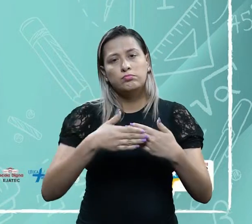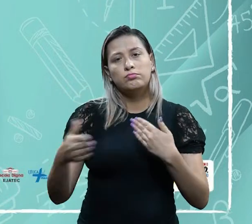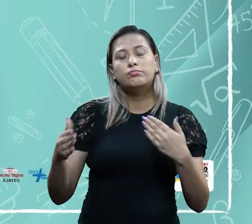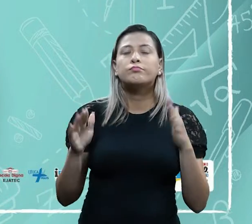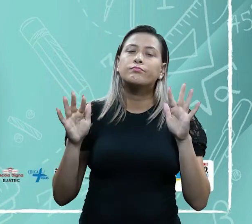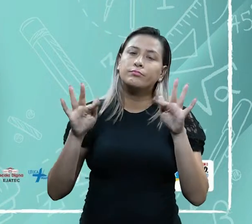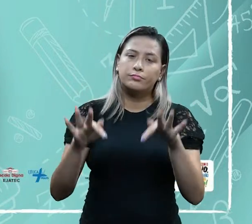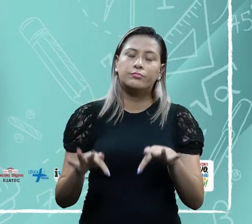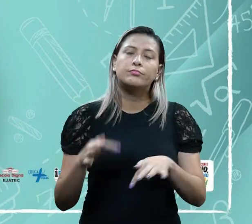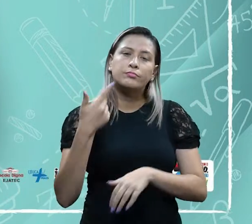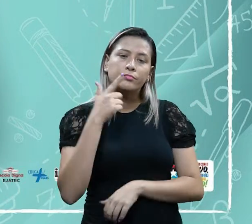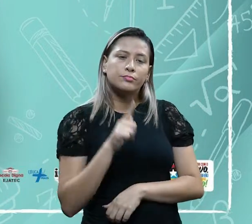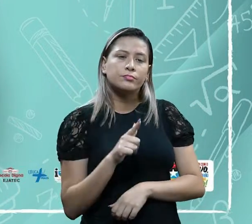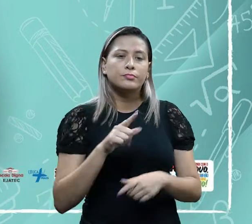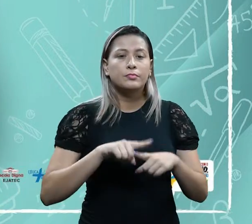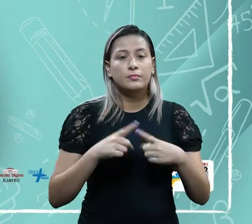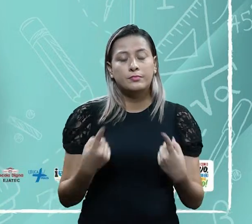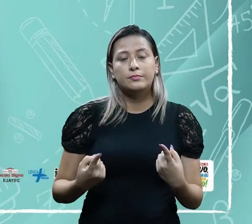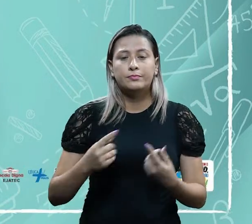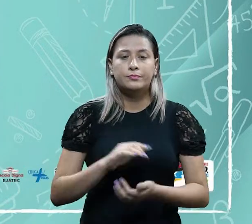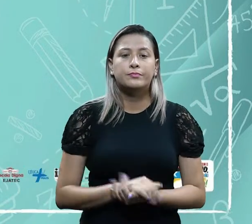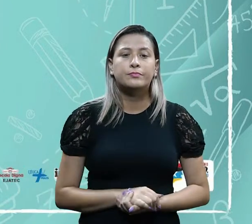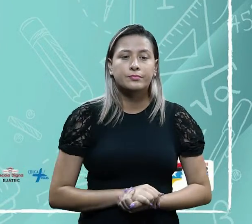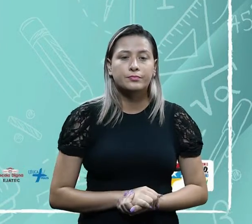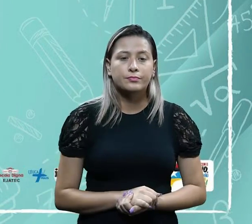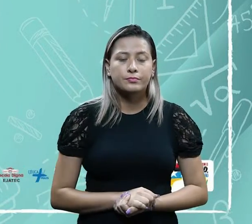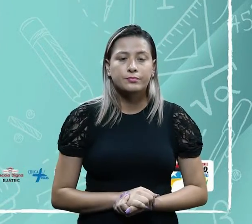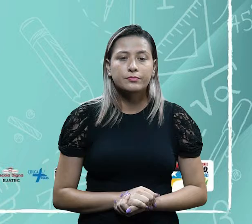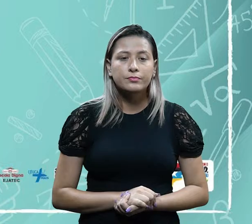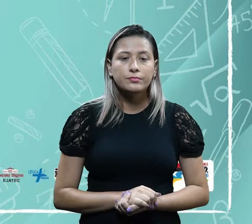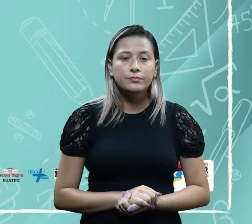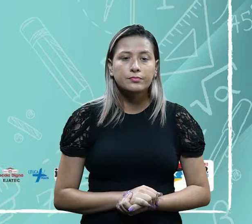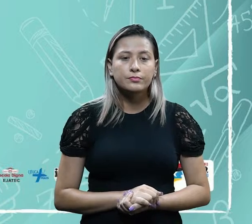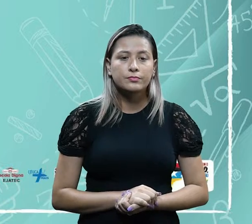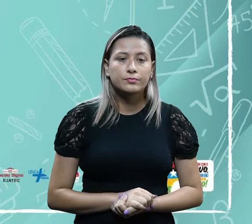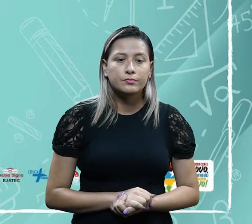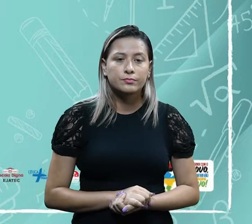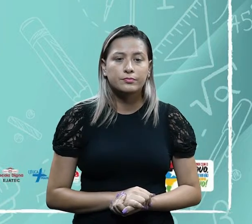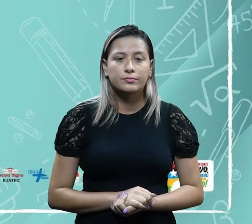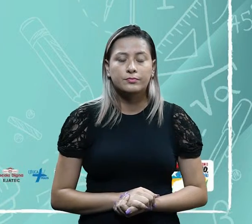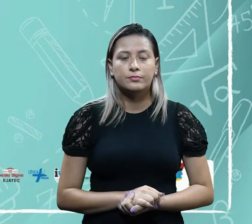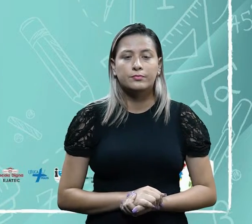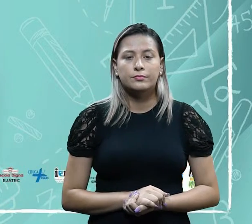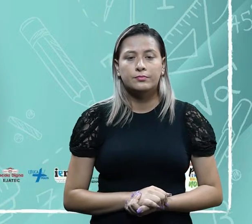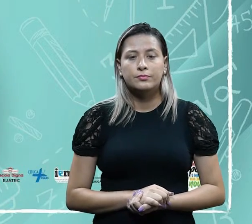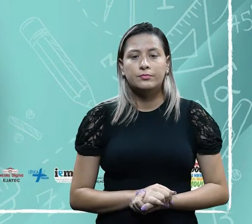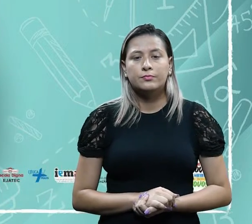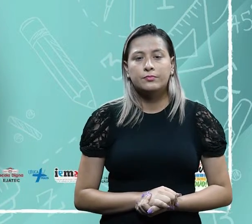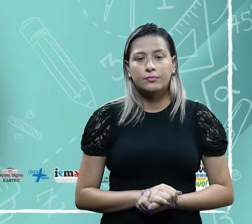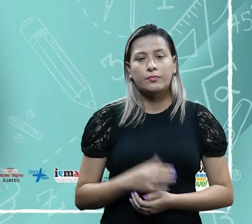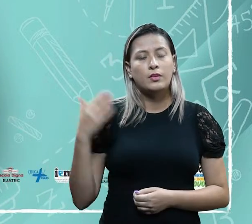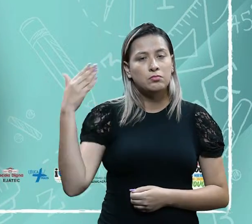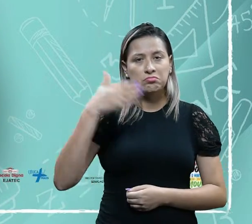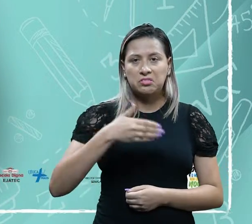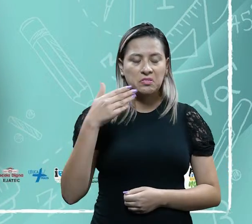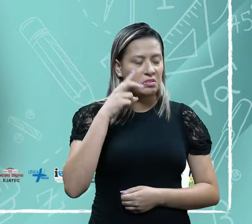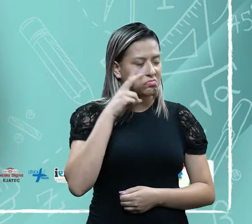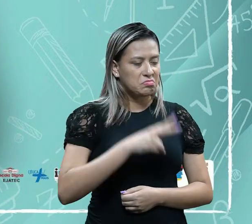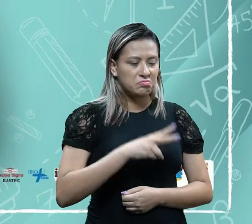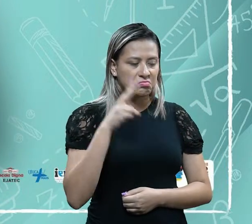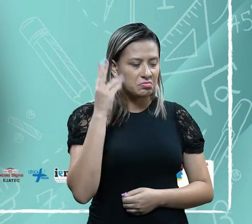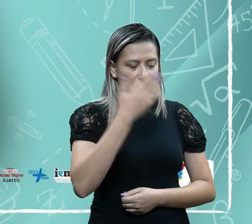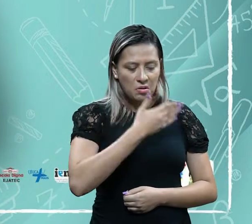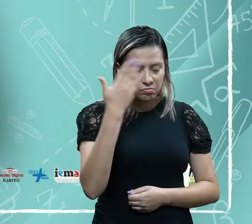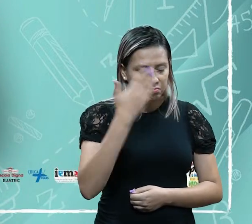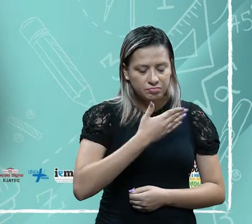sua finalidade e a partir do momento que ele cumpre a finalidade dele, que eles já não estão sendo consultados com tanta frequência,